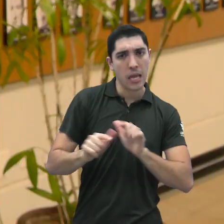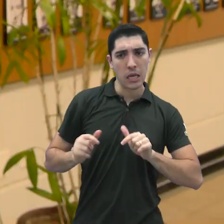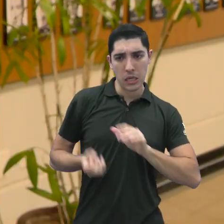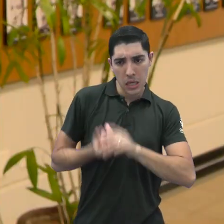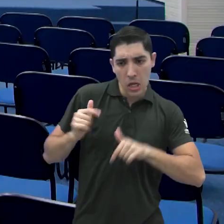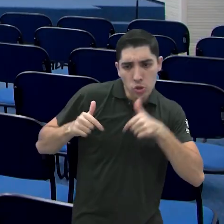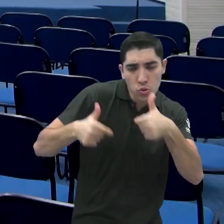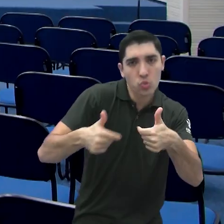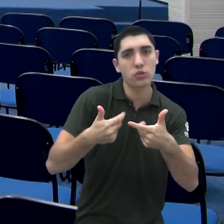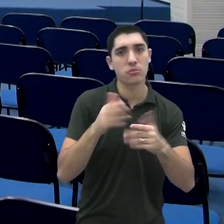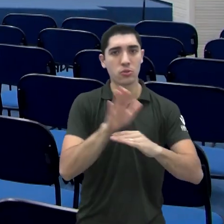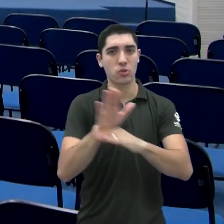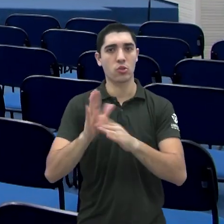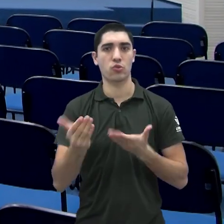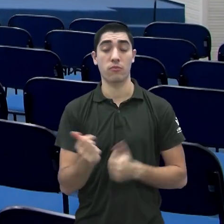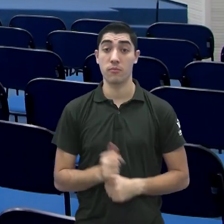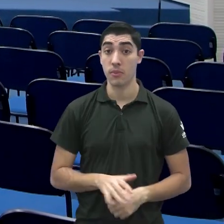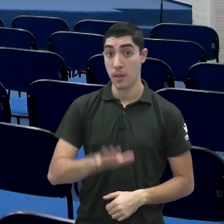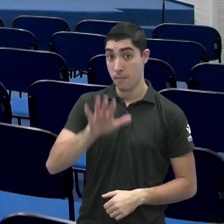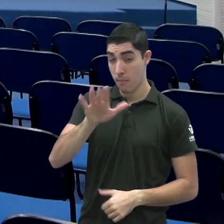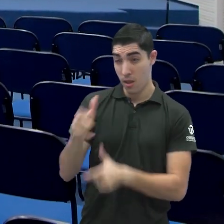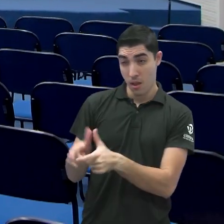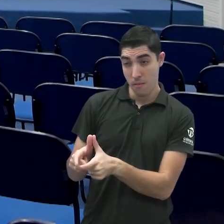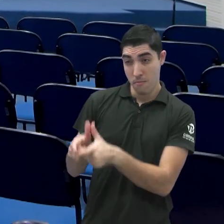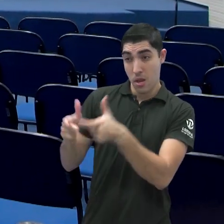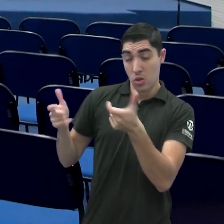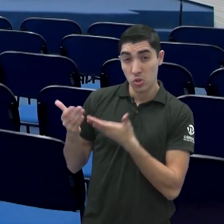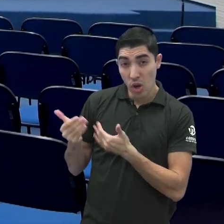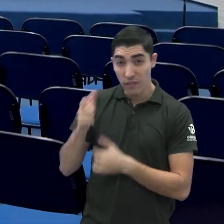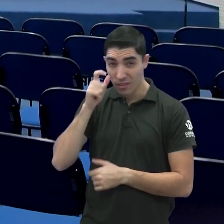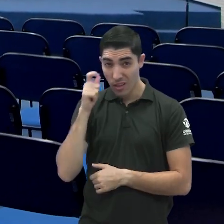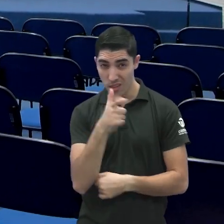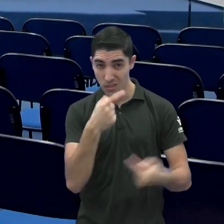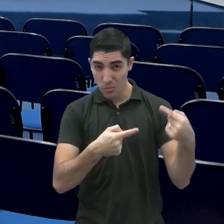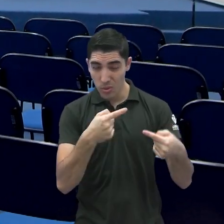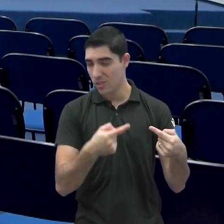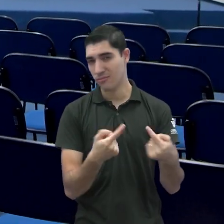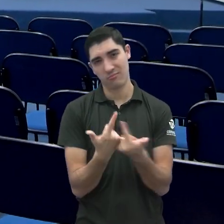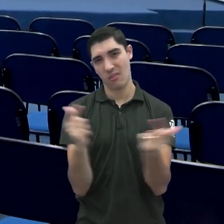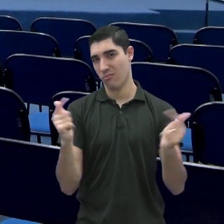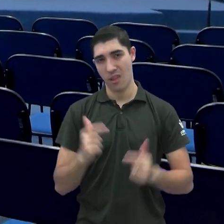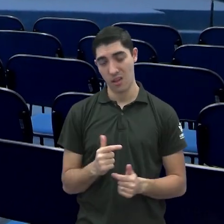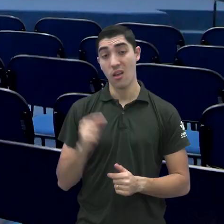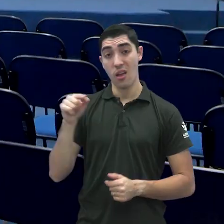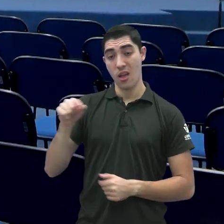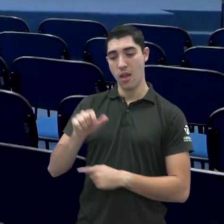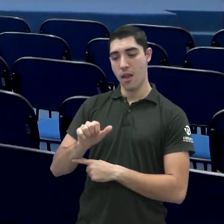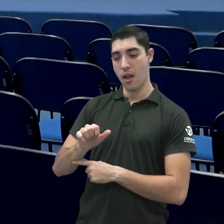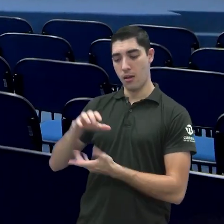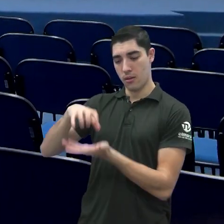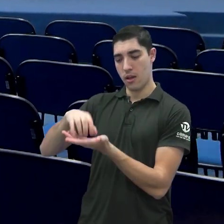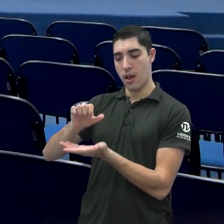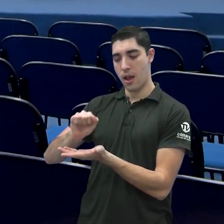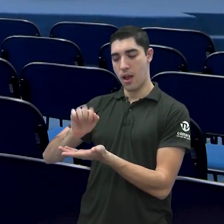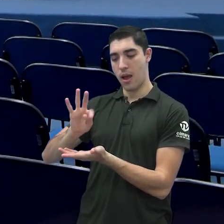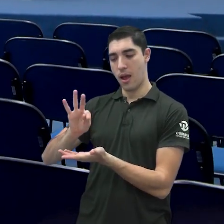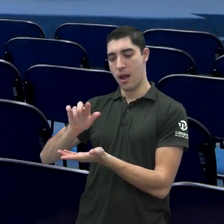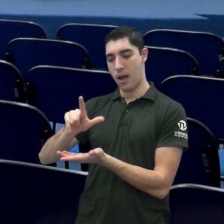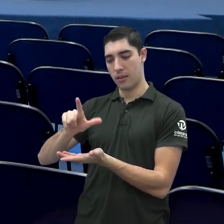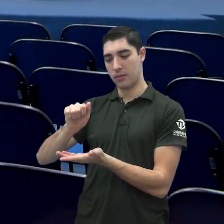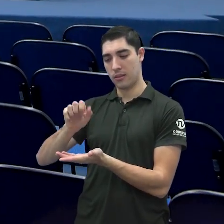na nossa cidade. Mas a maioria dos jovens não se interessa pelo tema. É o que revela uma pesquisa do Atlas da Juventude